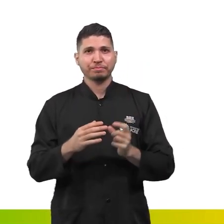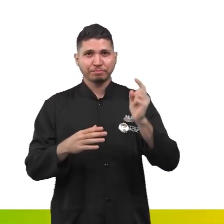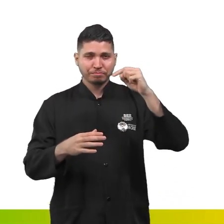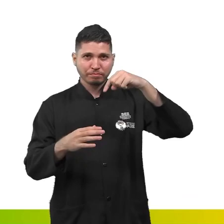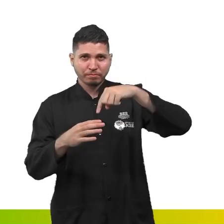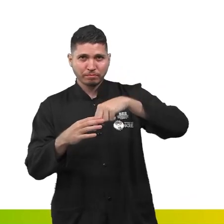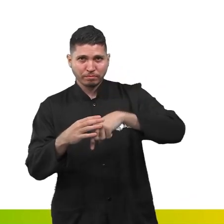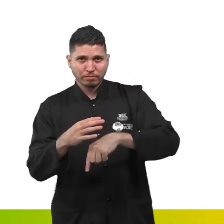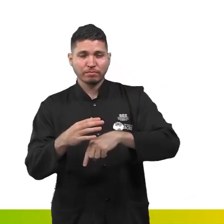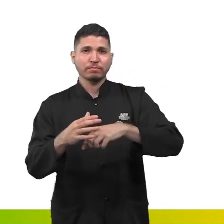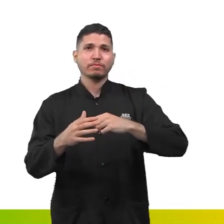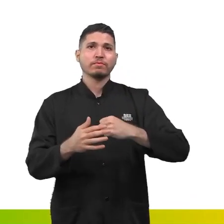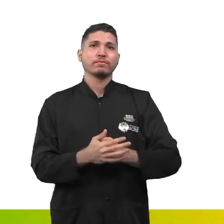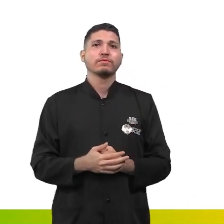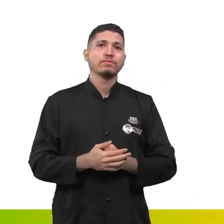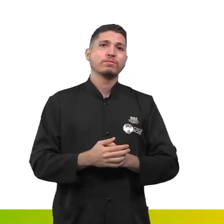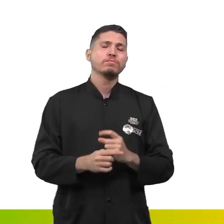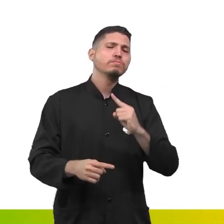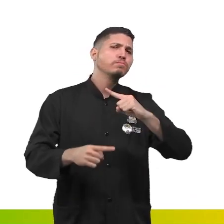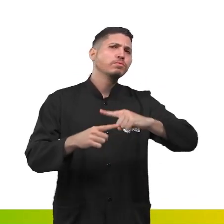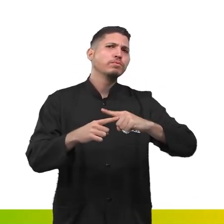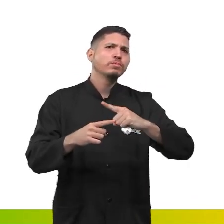Exploraremos as causas,